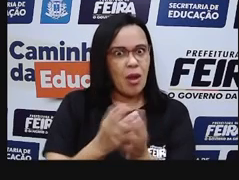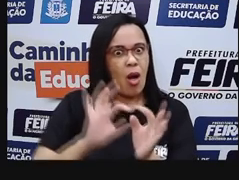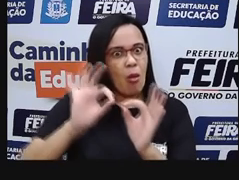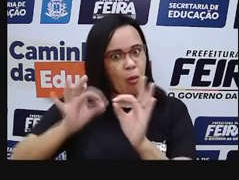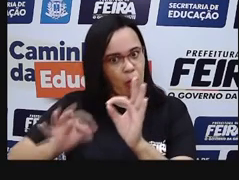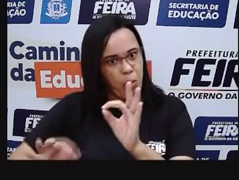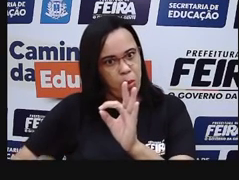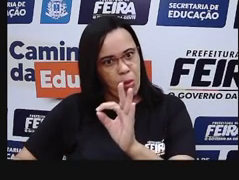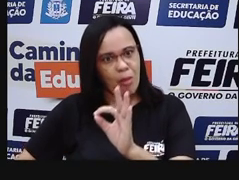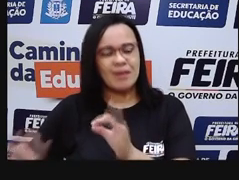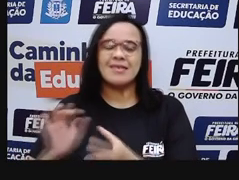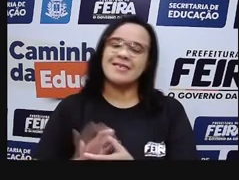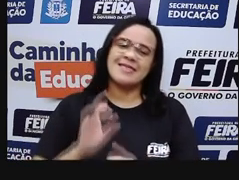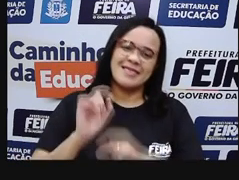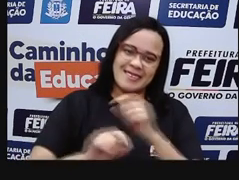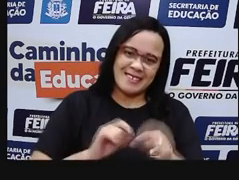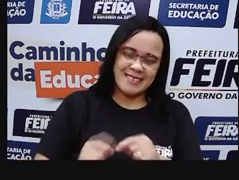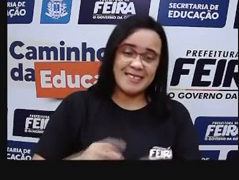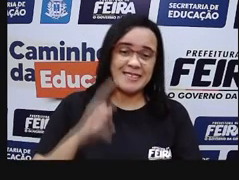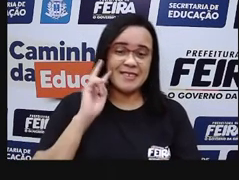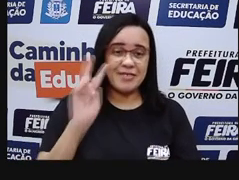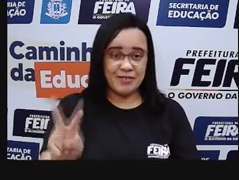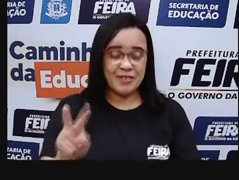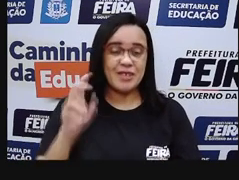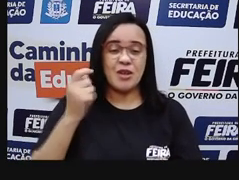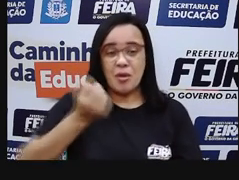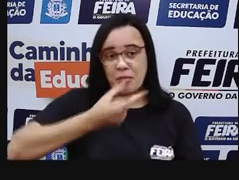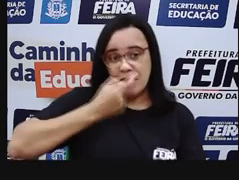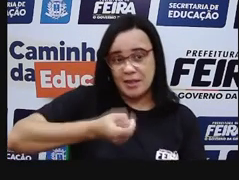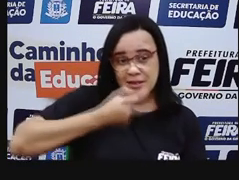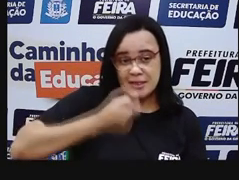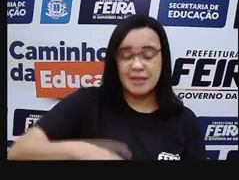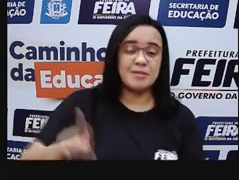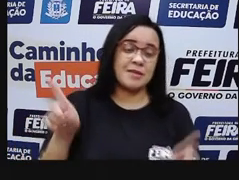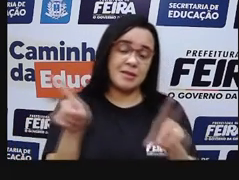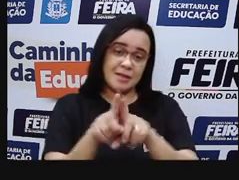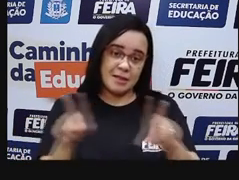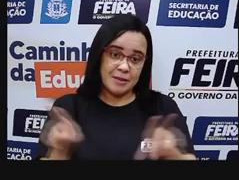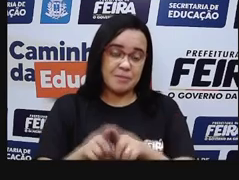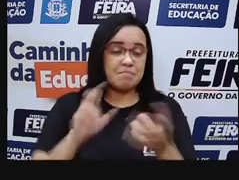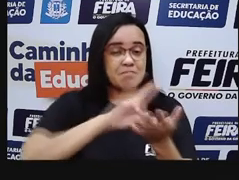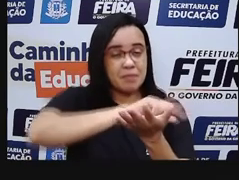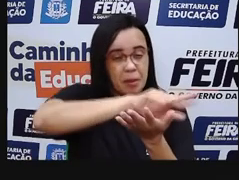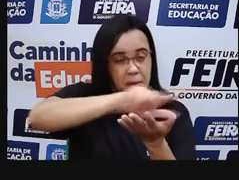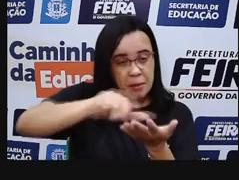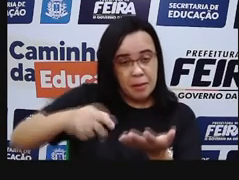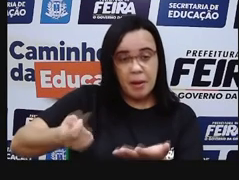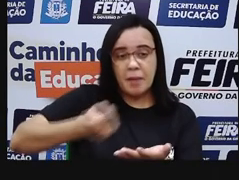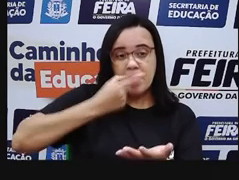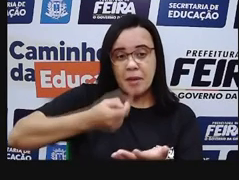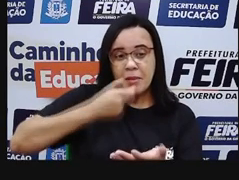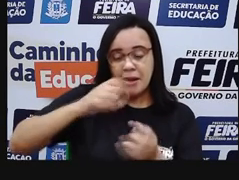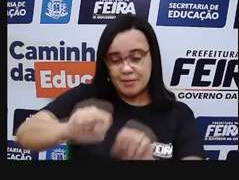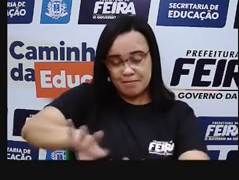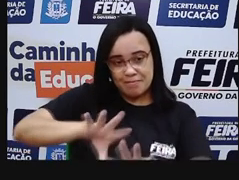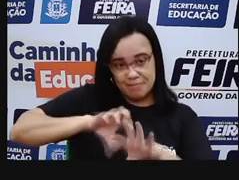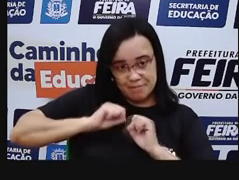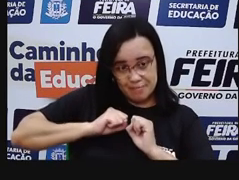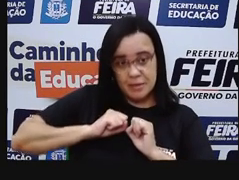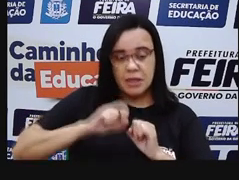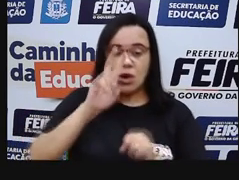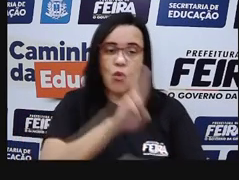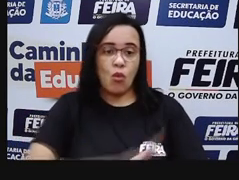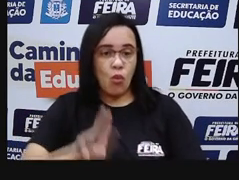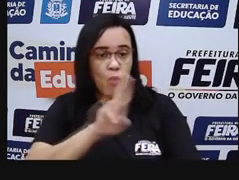Resumindo a nossa aula lacinho sobre os medicamentos dos antibióticos e nós vimos no